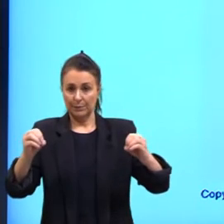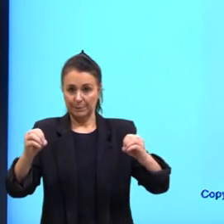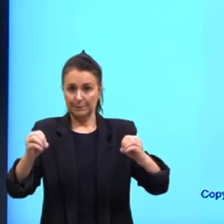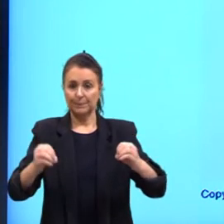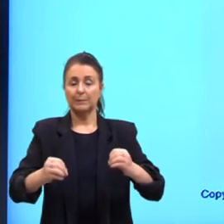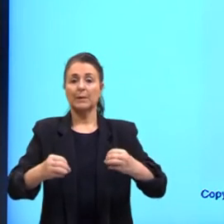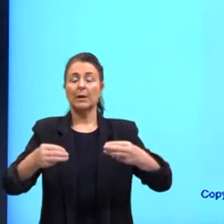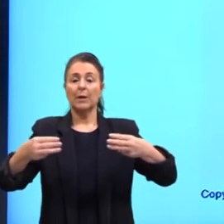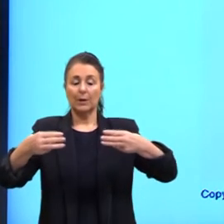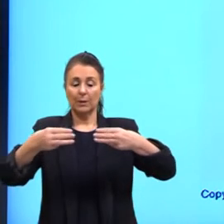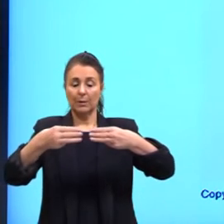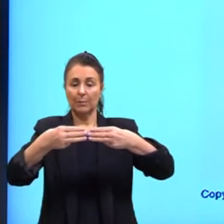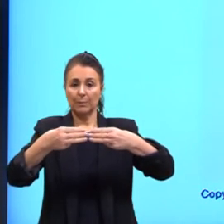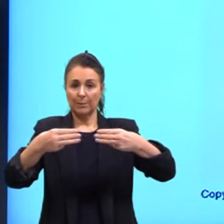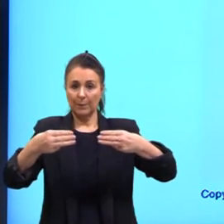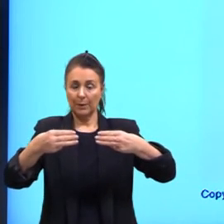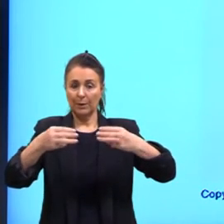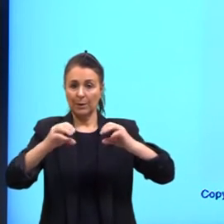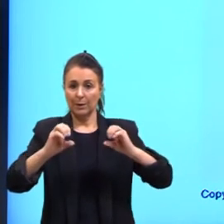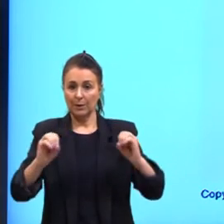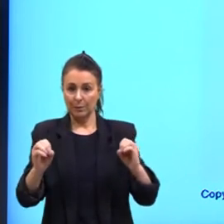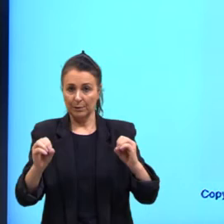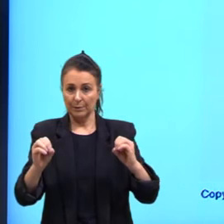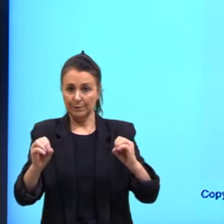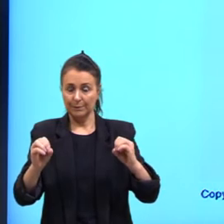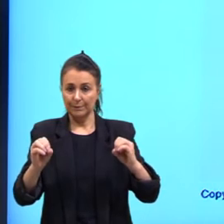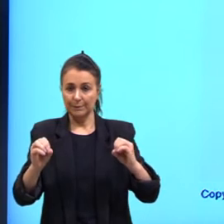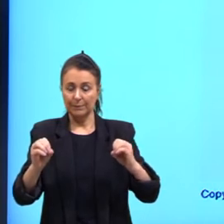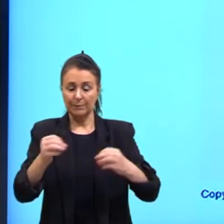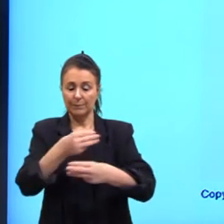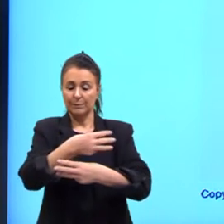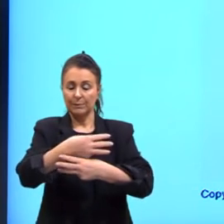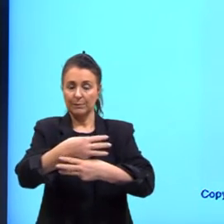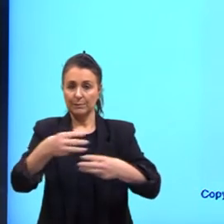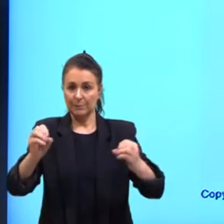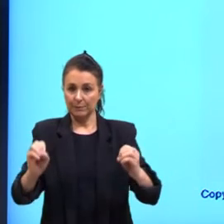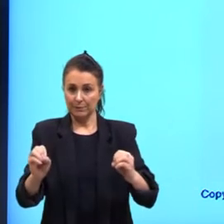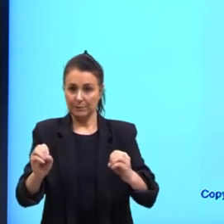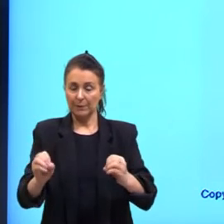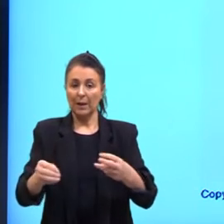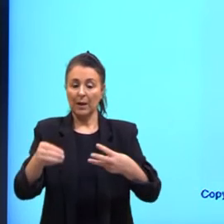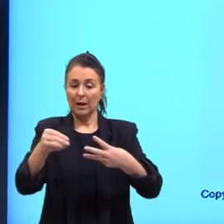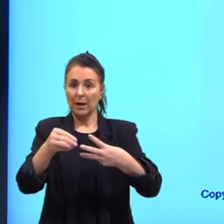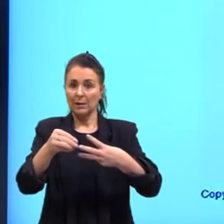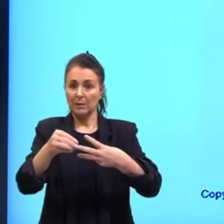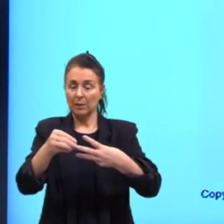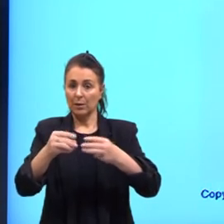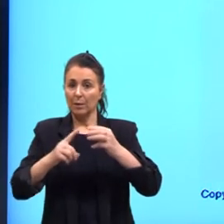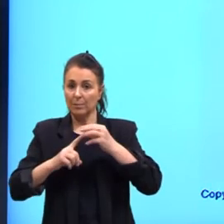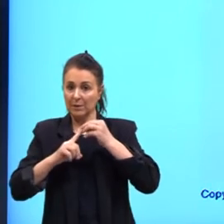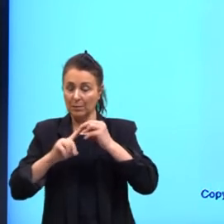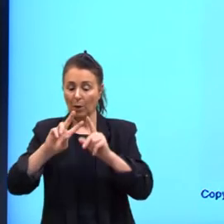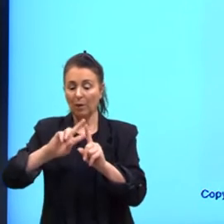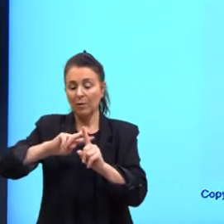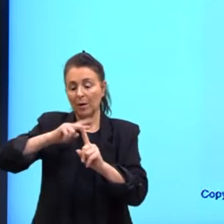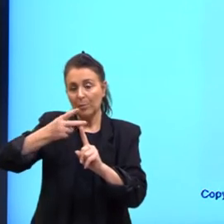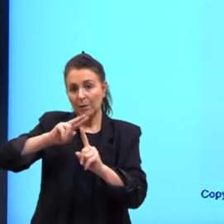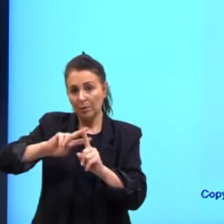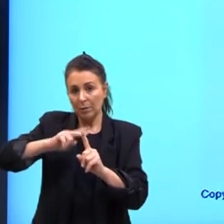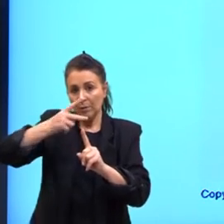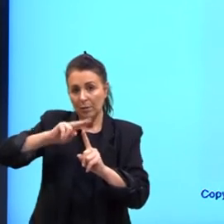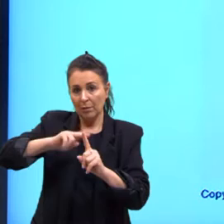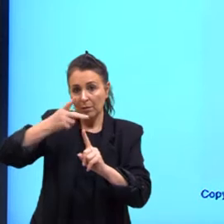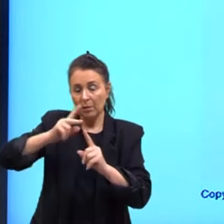na mitose então a célula mãe ela vai se replicar né depois os